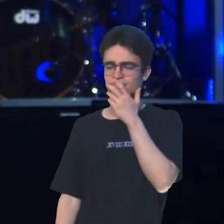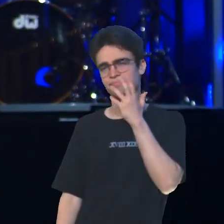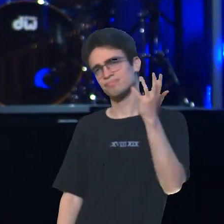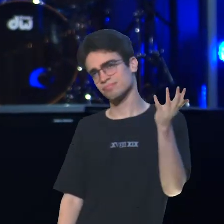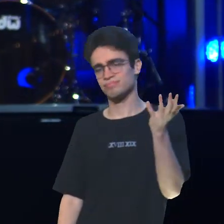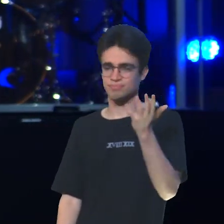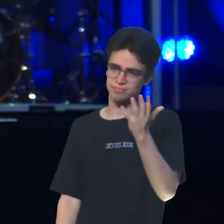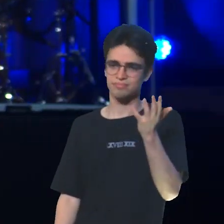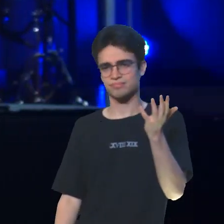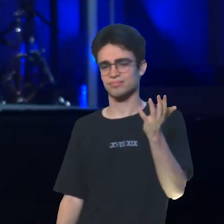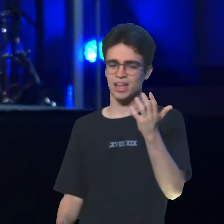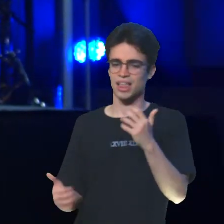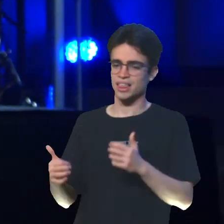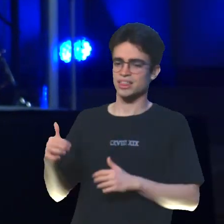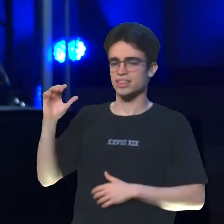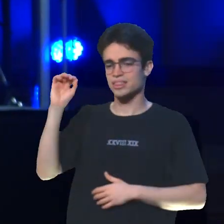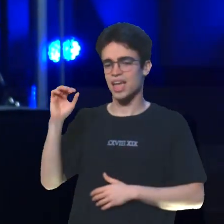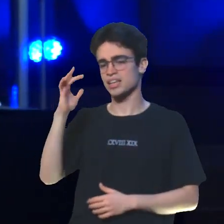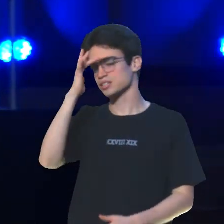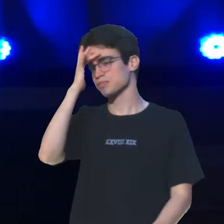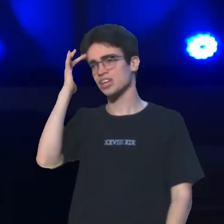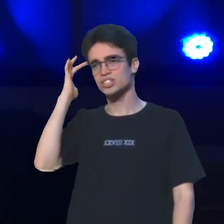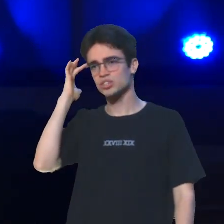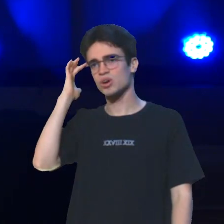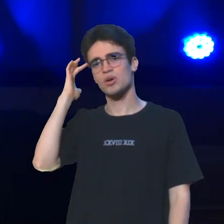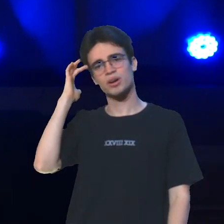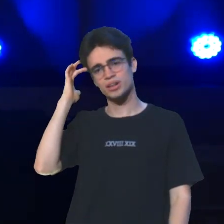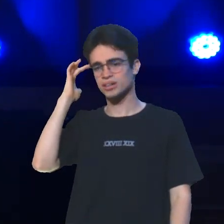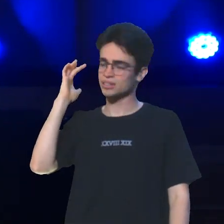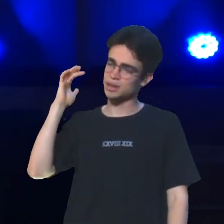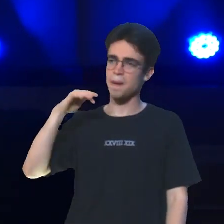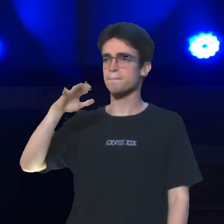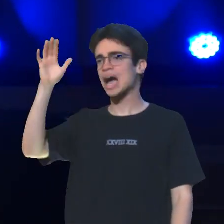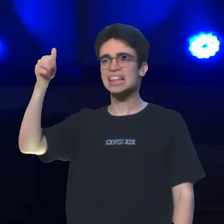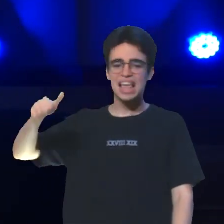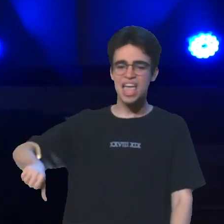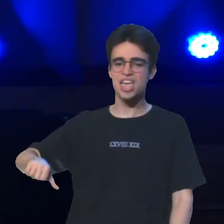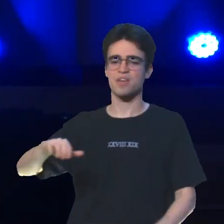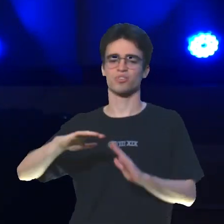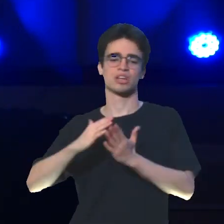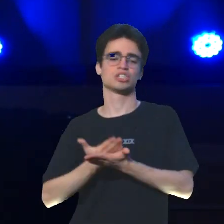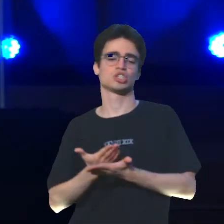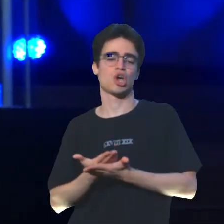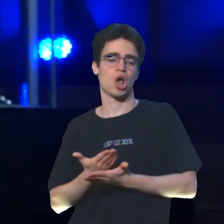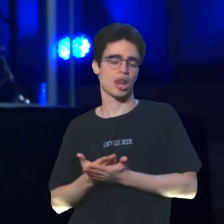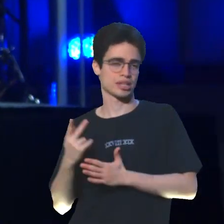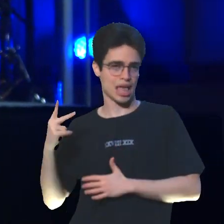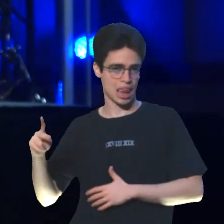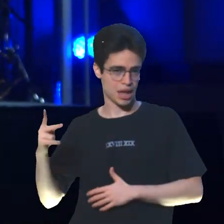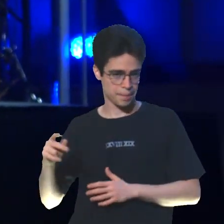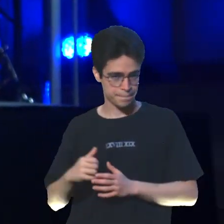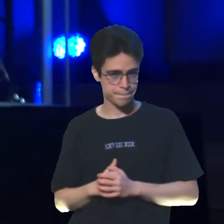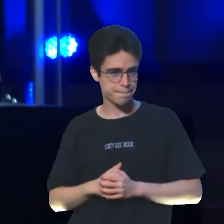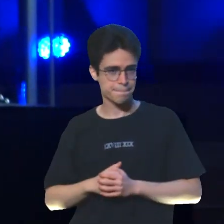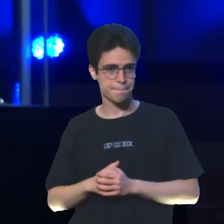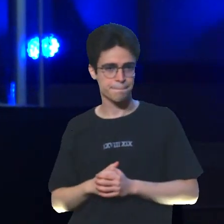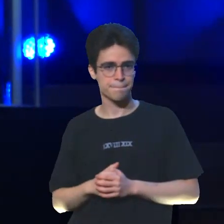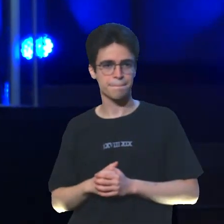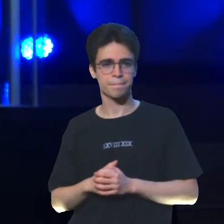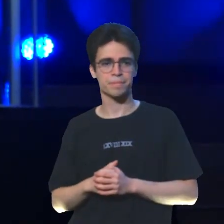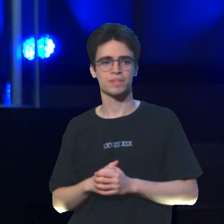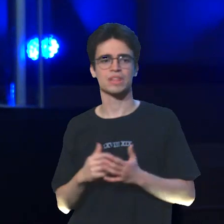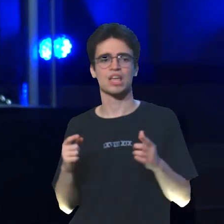enfim, pelas 10 pessoas mais terríveis na escola, digamos assim. Não sei